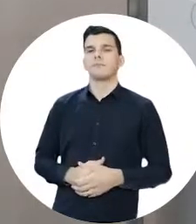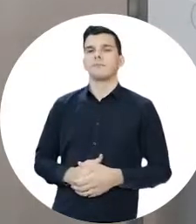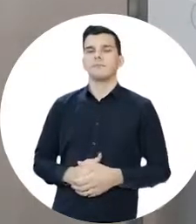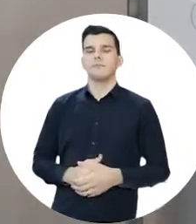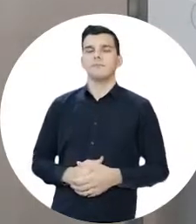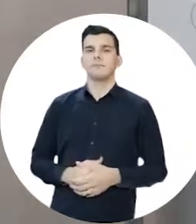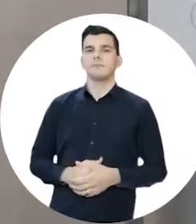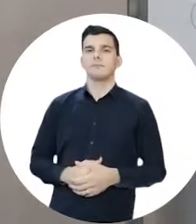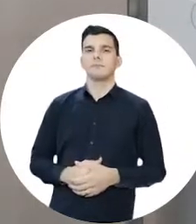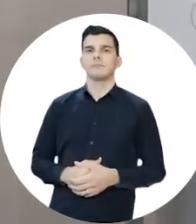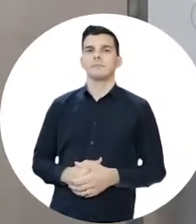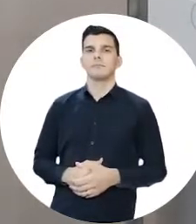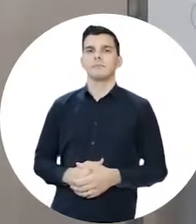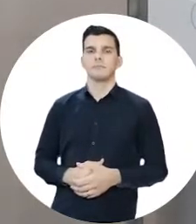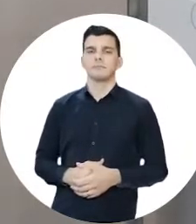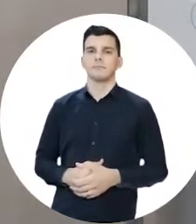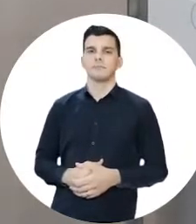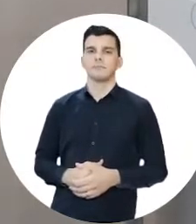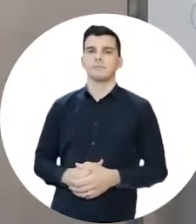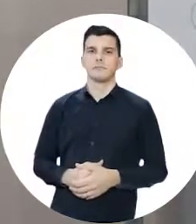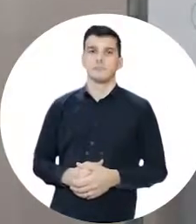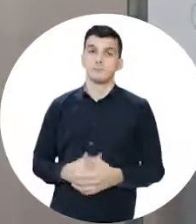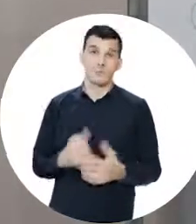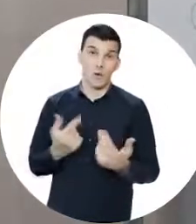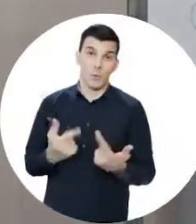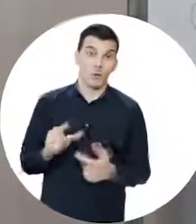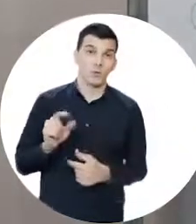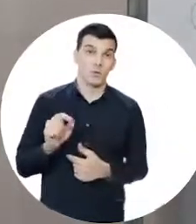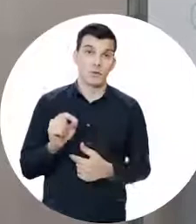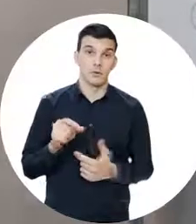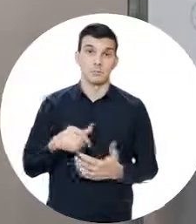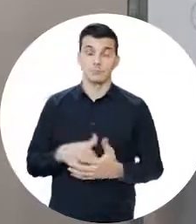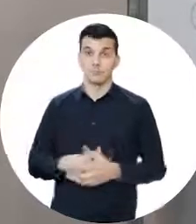solução vezes 100. Isso aqui é igual.